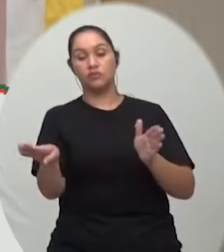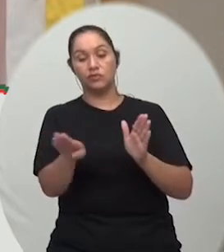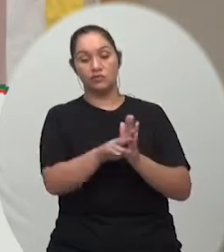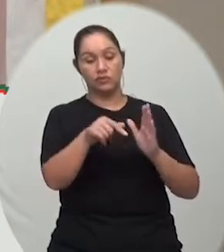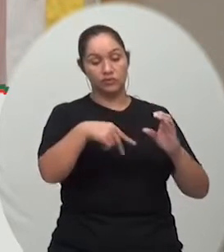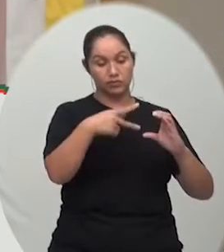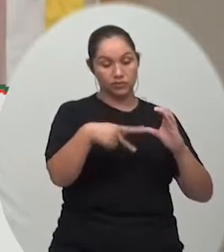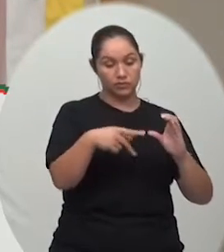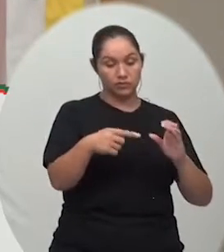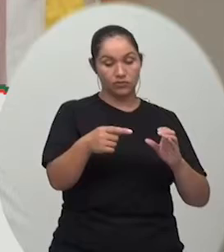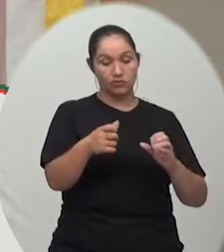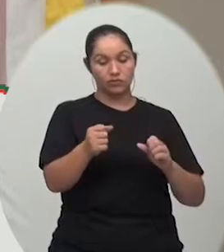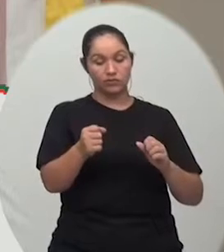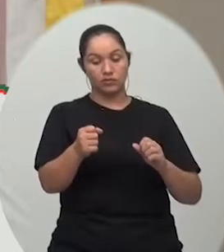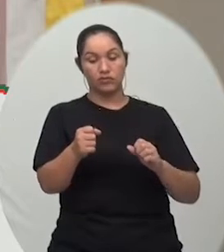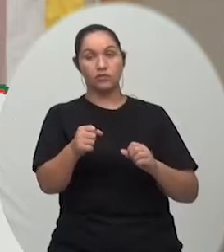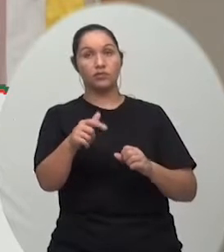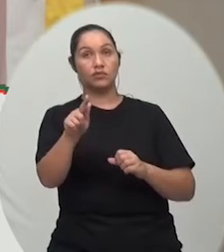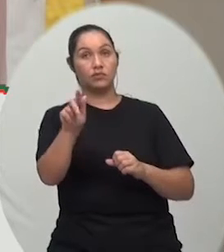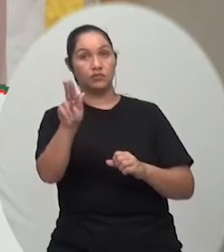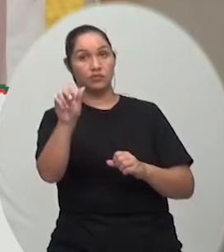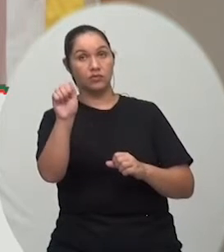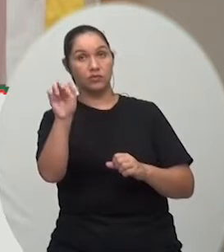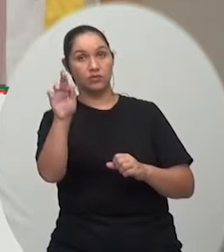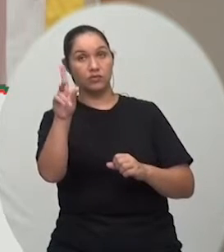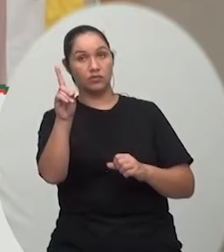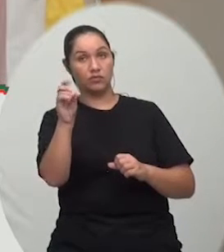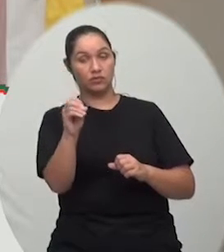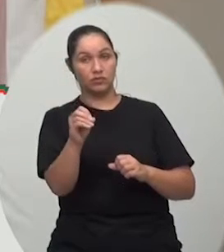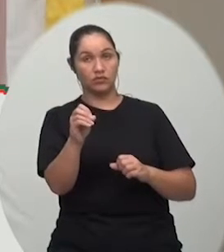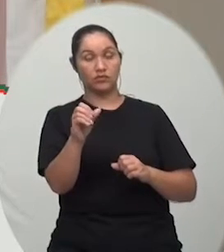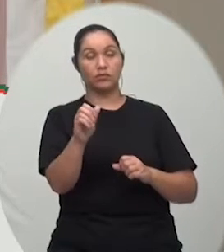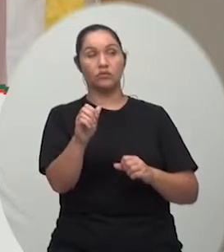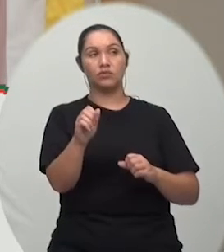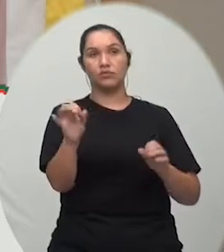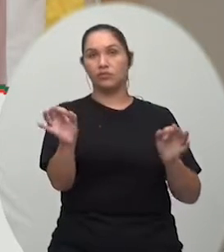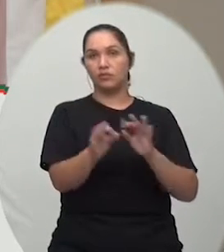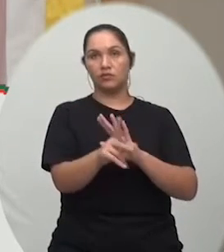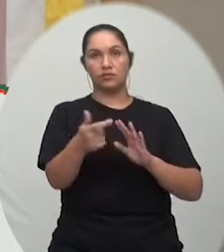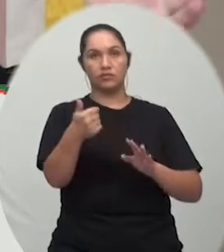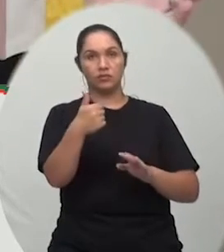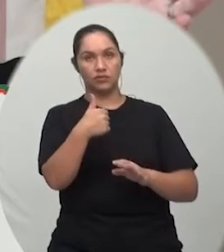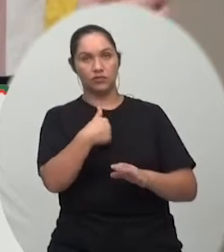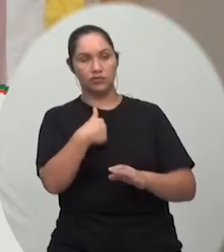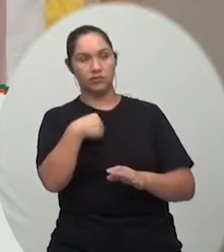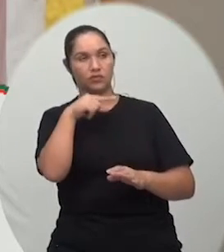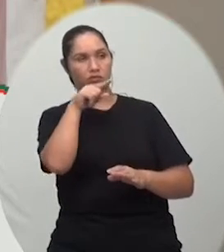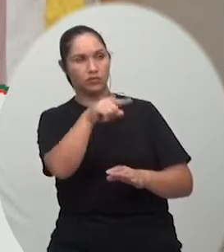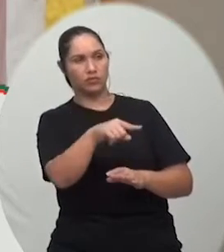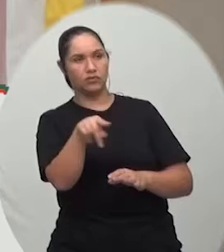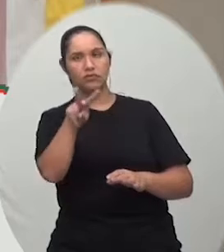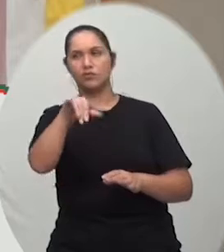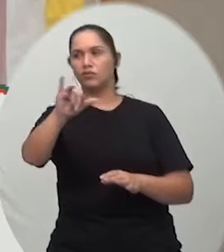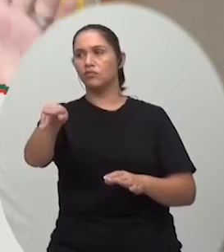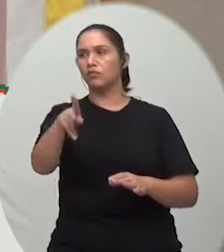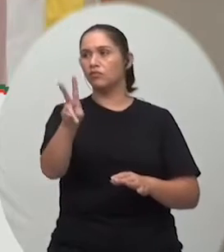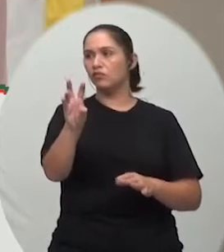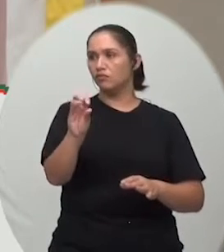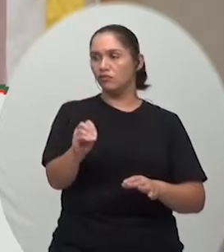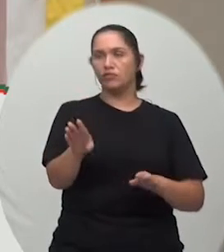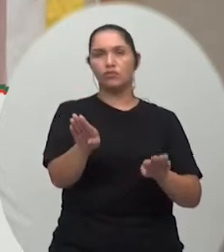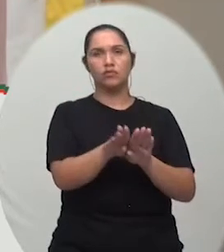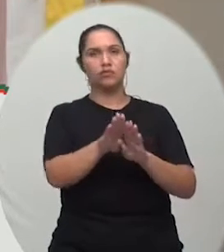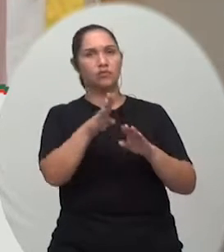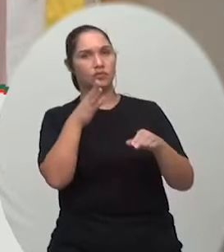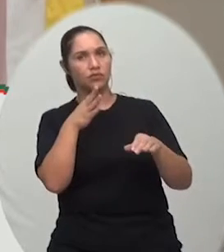Guarda Municipal, Vossa Excelência, juntamente eu estive presente, o vereador Júlio Kaminski, se não estou enganado, também esteve